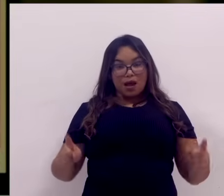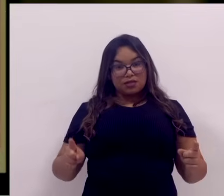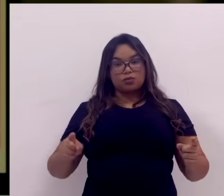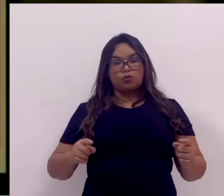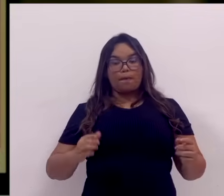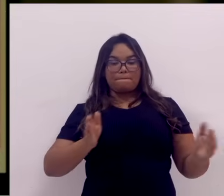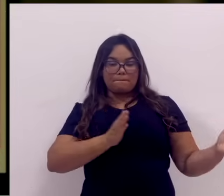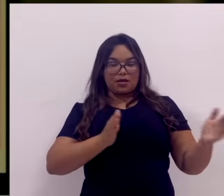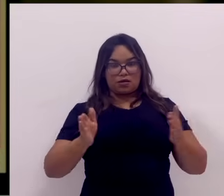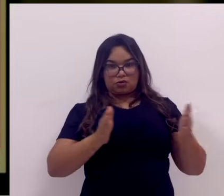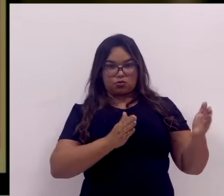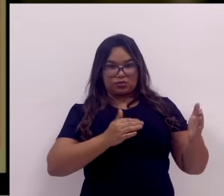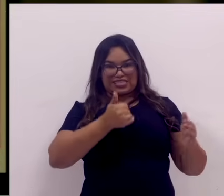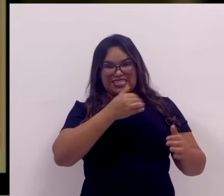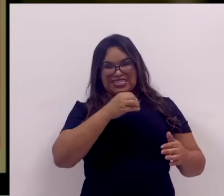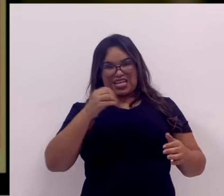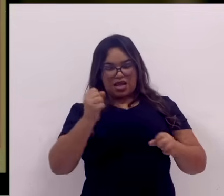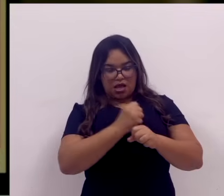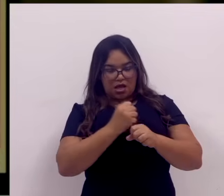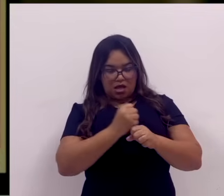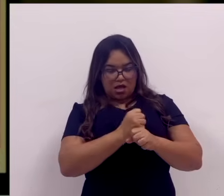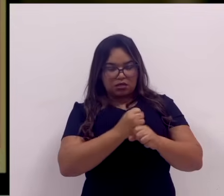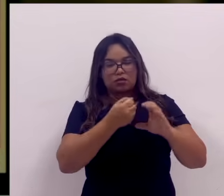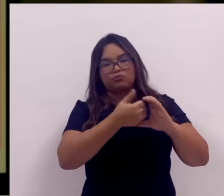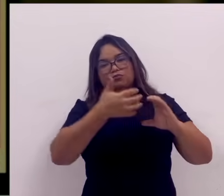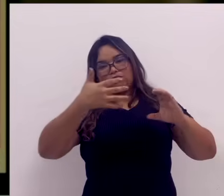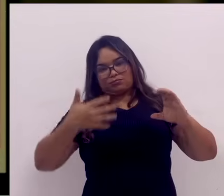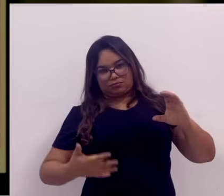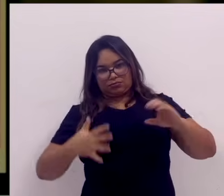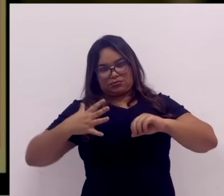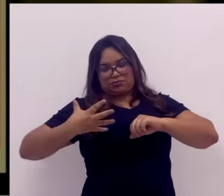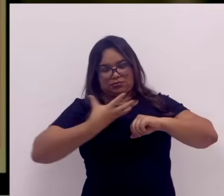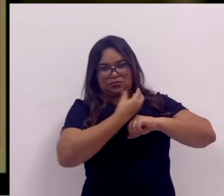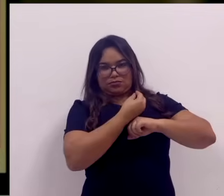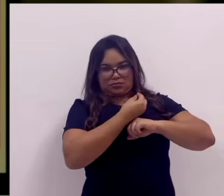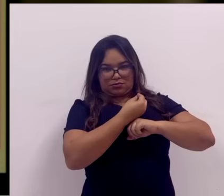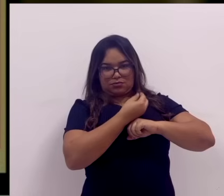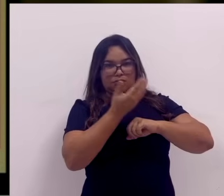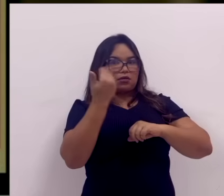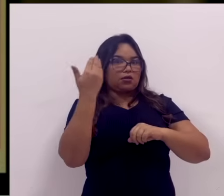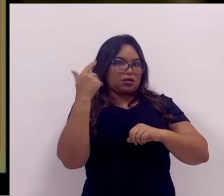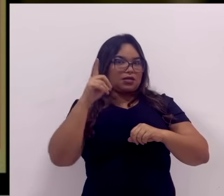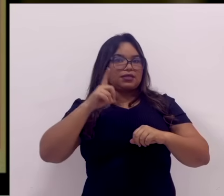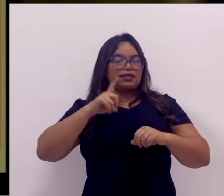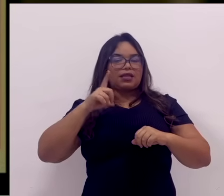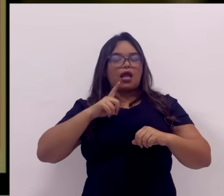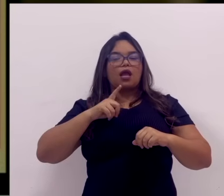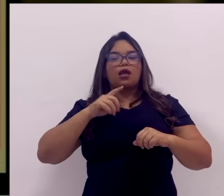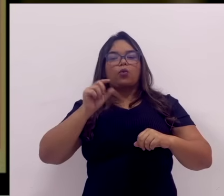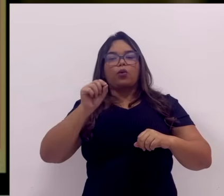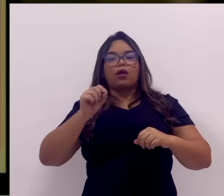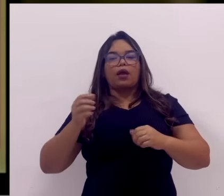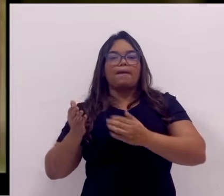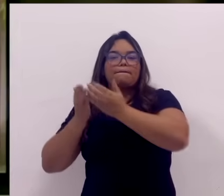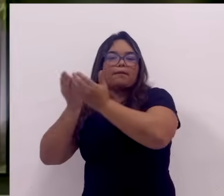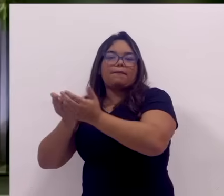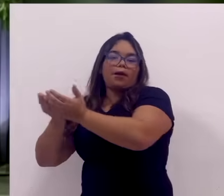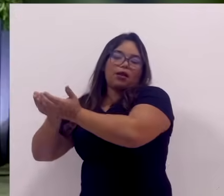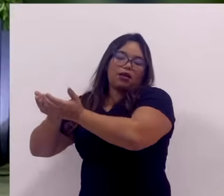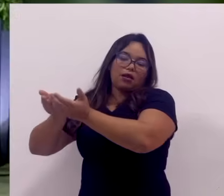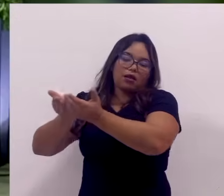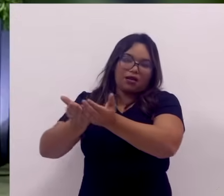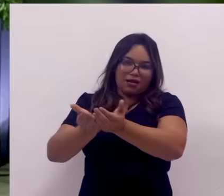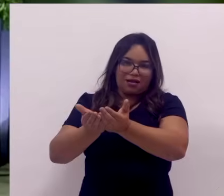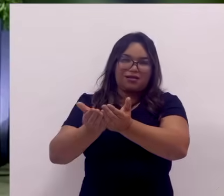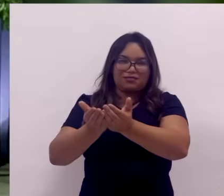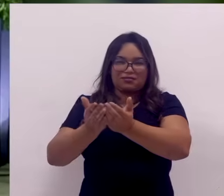cristã tinha exatamente essas características. Éfeso era um porto, mas hoje não há mais porto. De fato, o mar hoje está a muitos quilômetros de